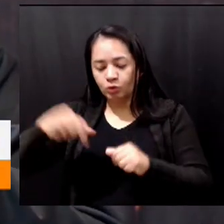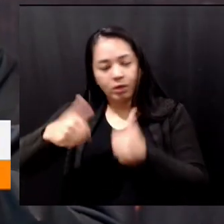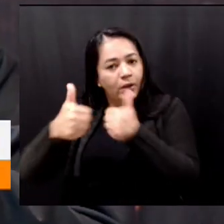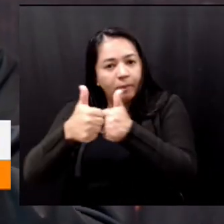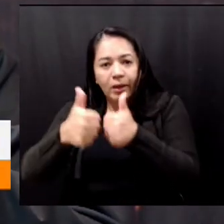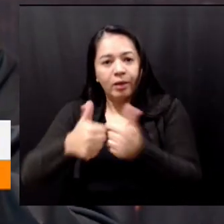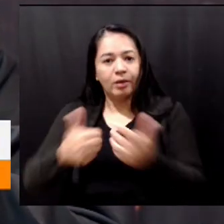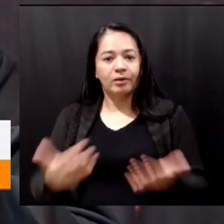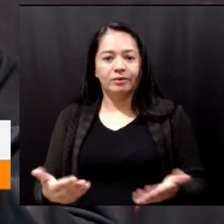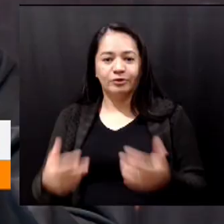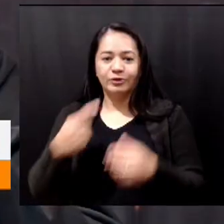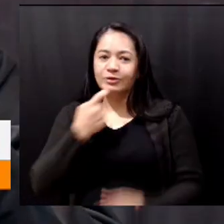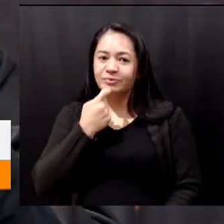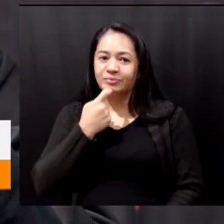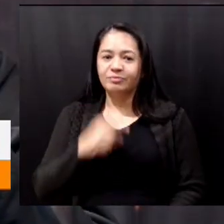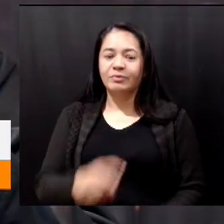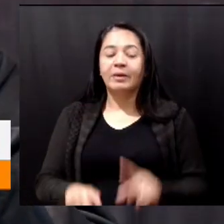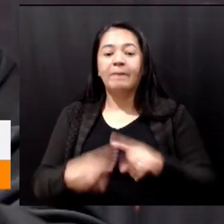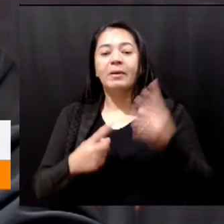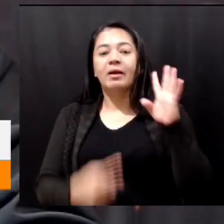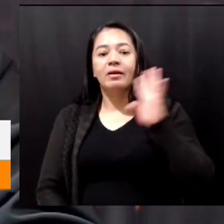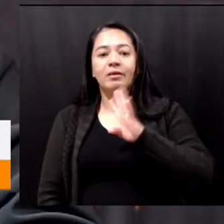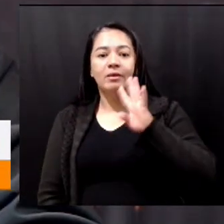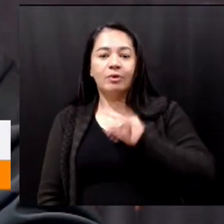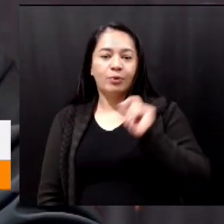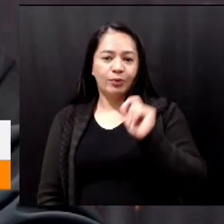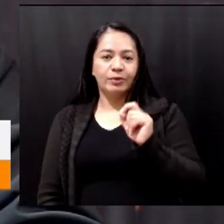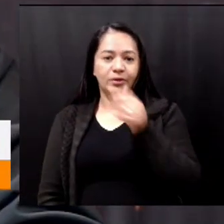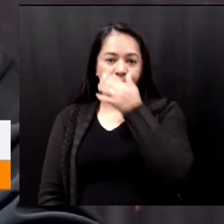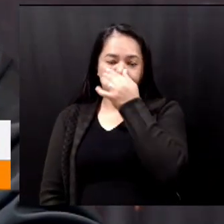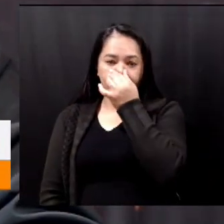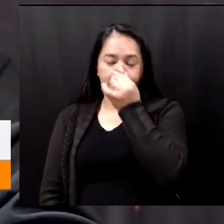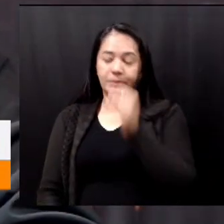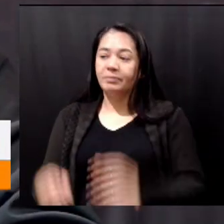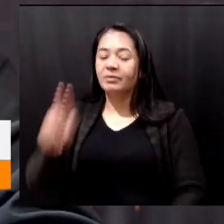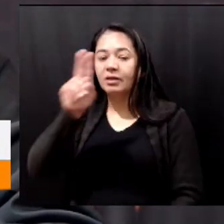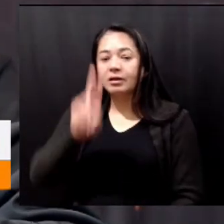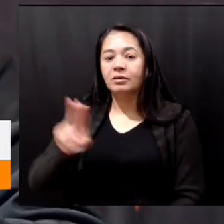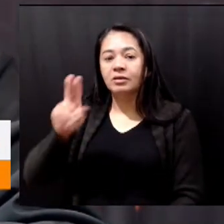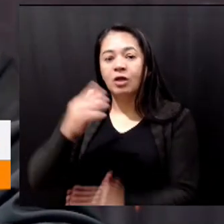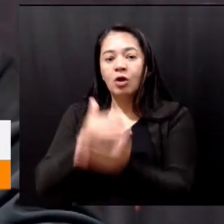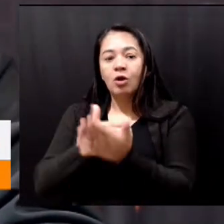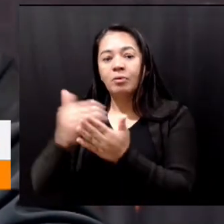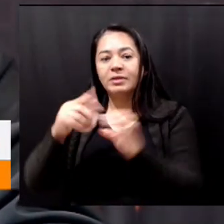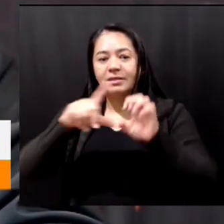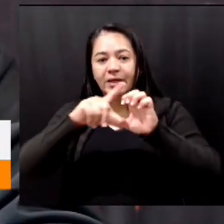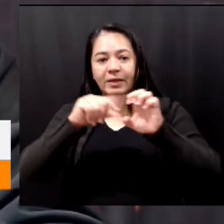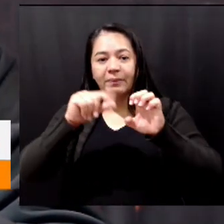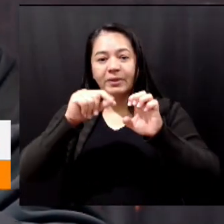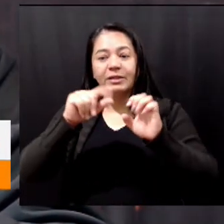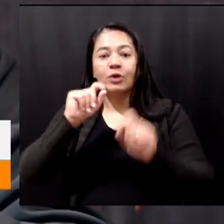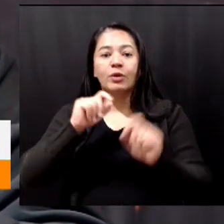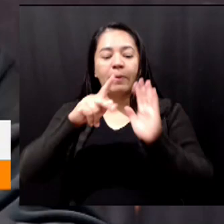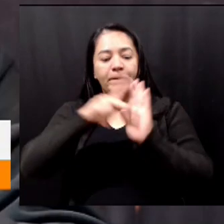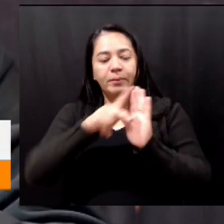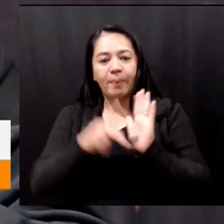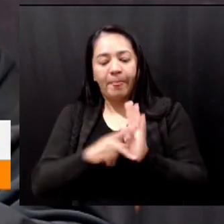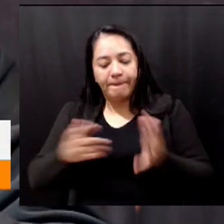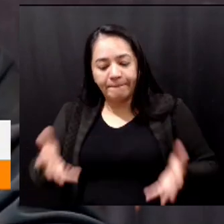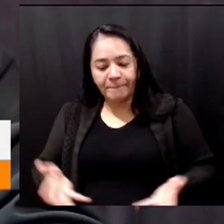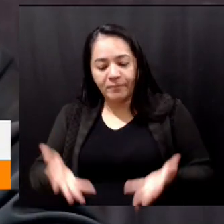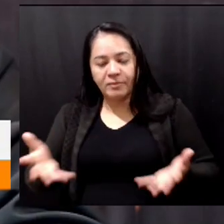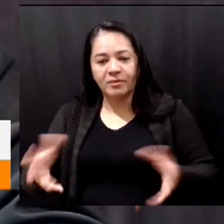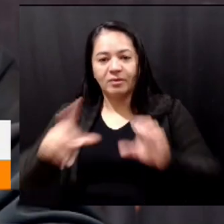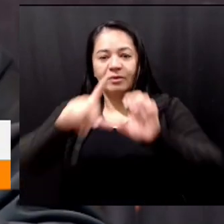que é legal? As universidades começaram a empreender programas que fomentam o empreendedorismo. Eu me lembro quando eu